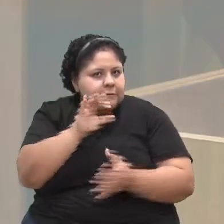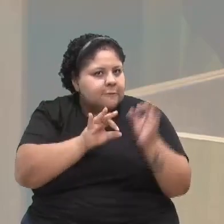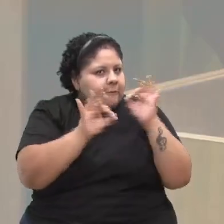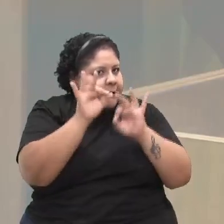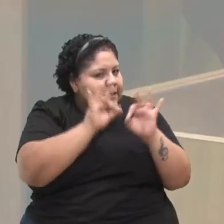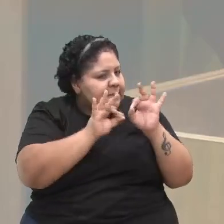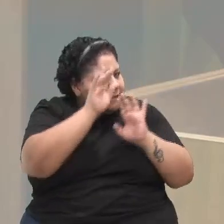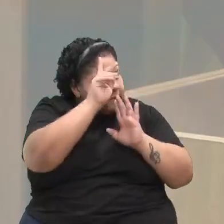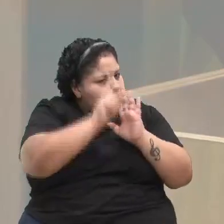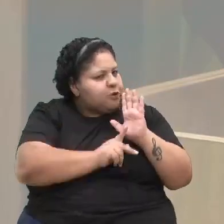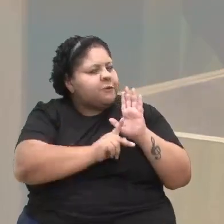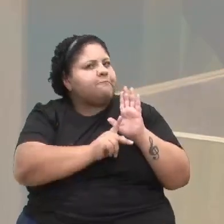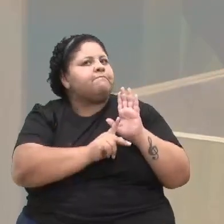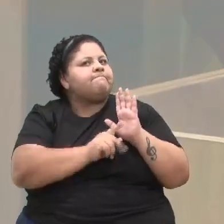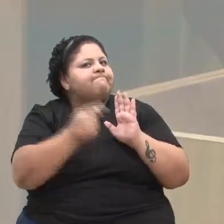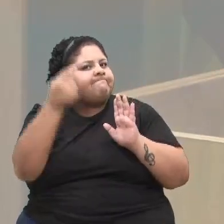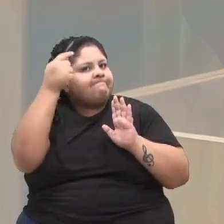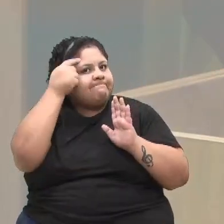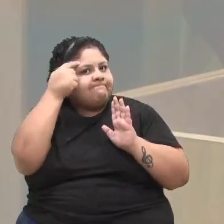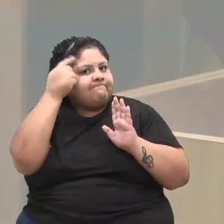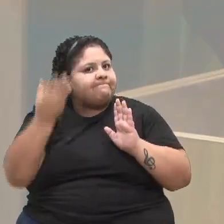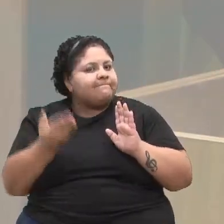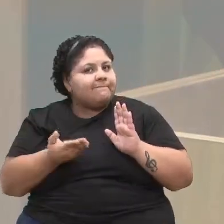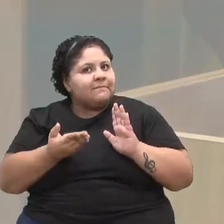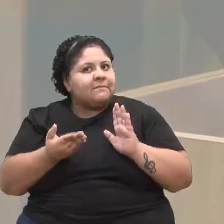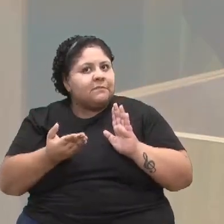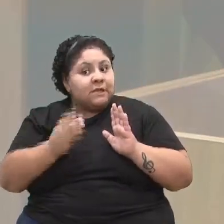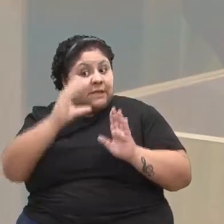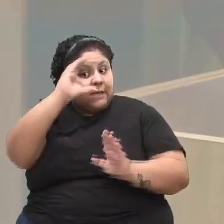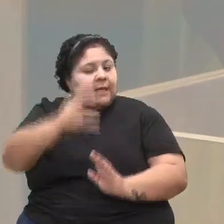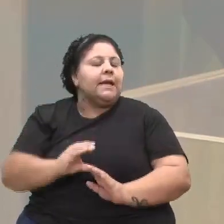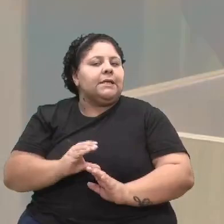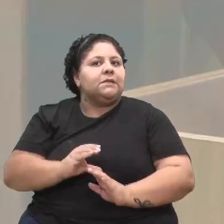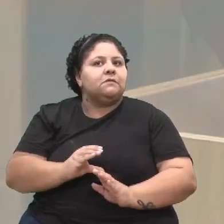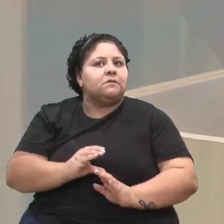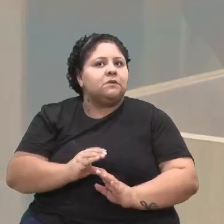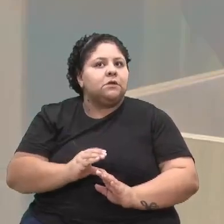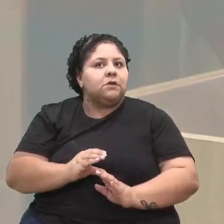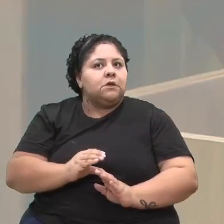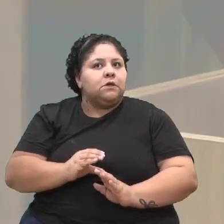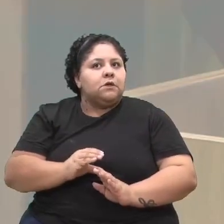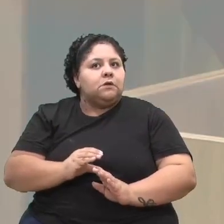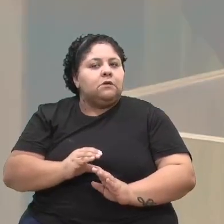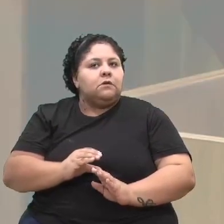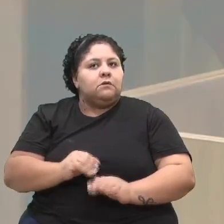projetos, ideias, caráter, honra